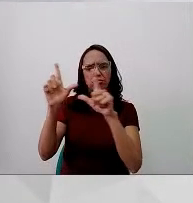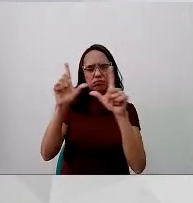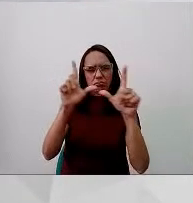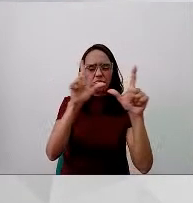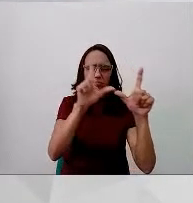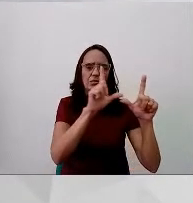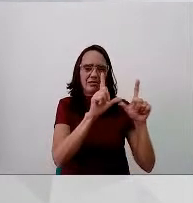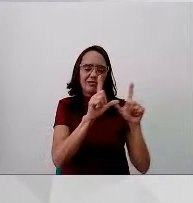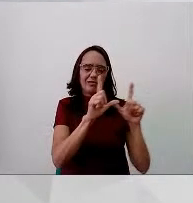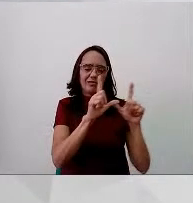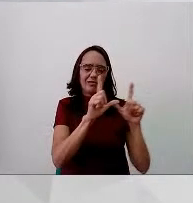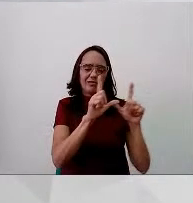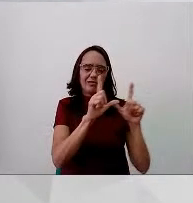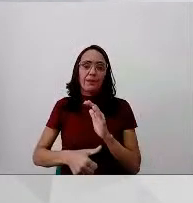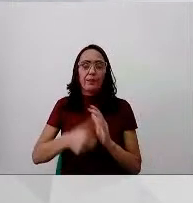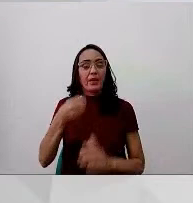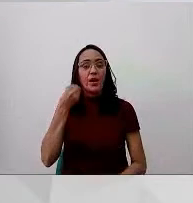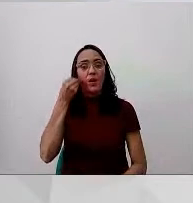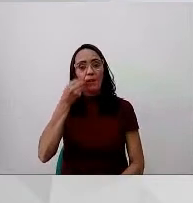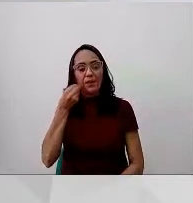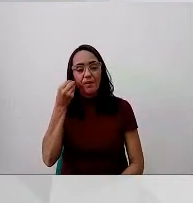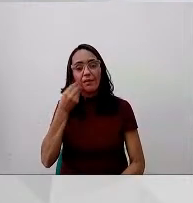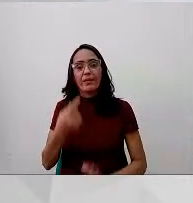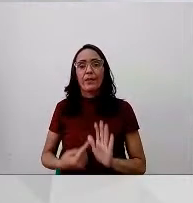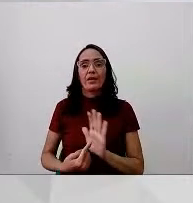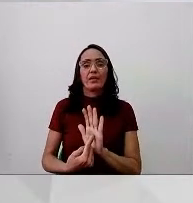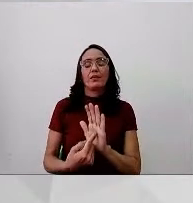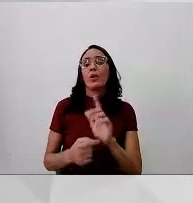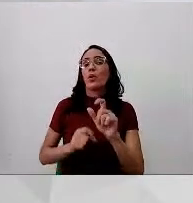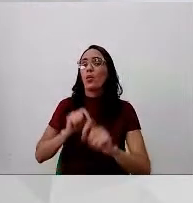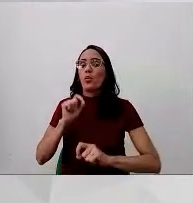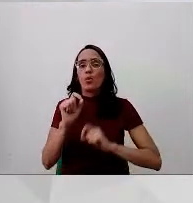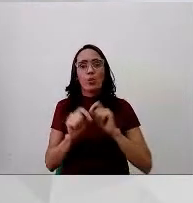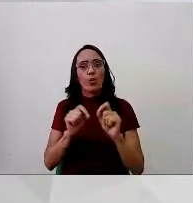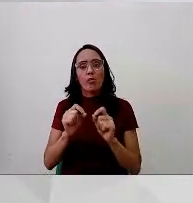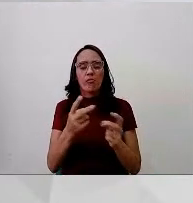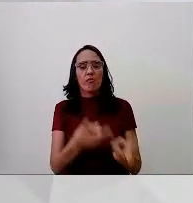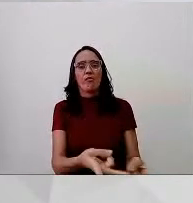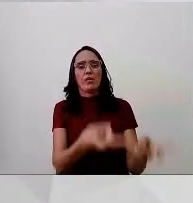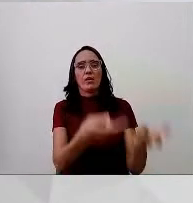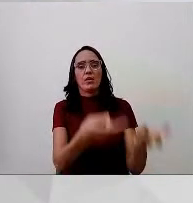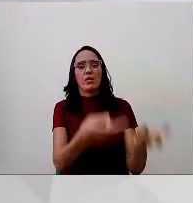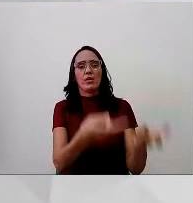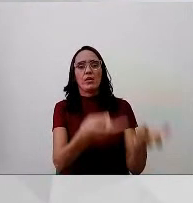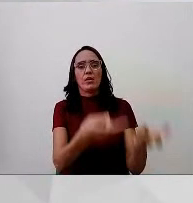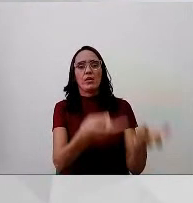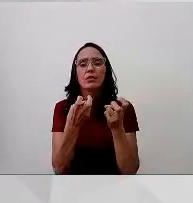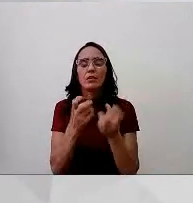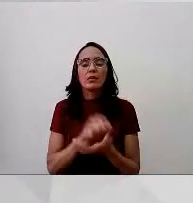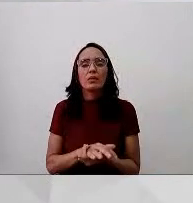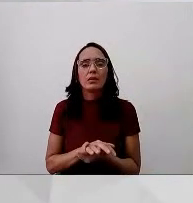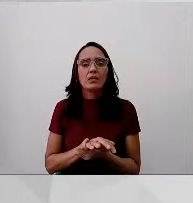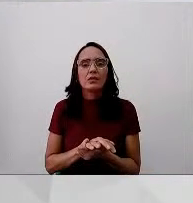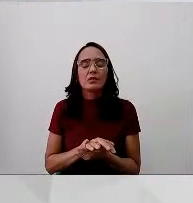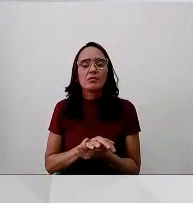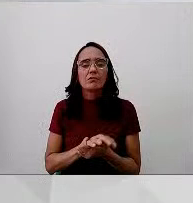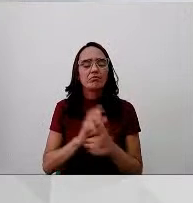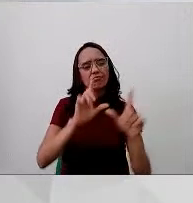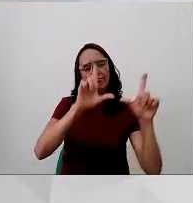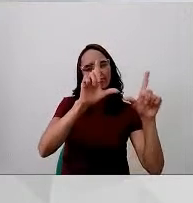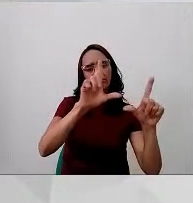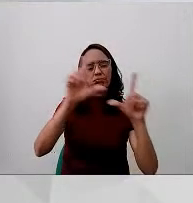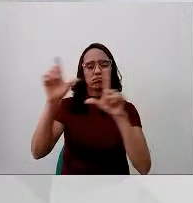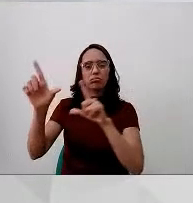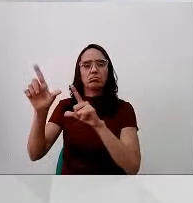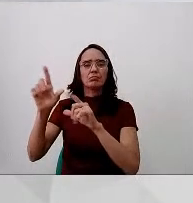experimento que eles apresentaram foi a identificação de gatos. Então, pegava uma imagem da internet,